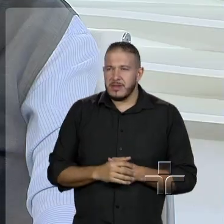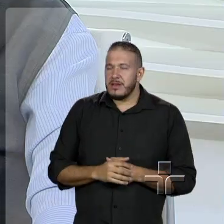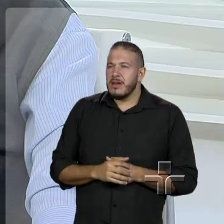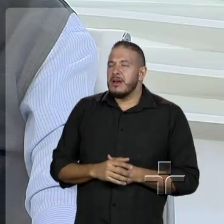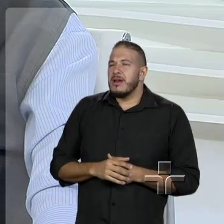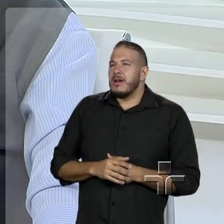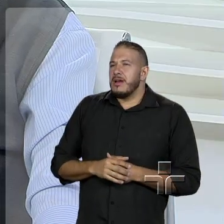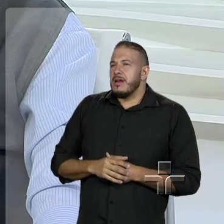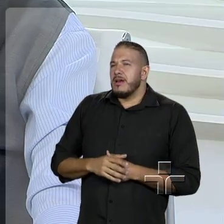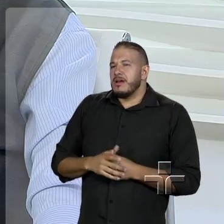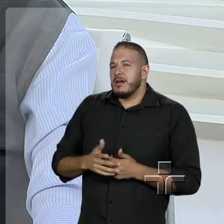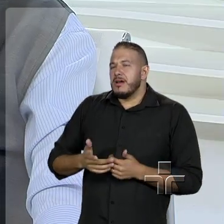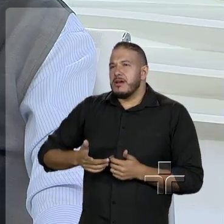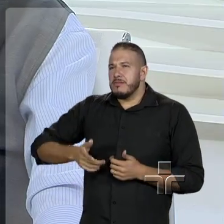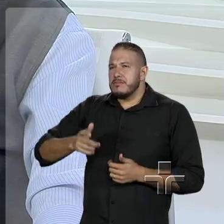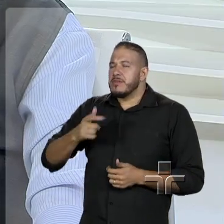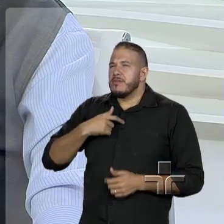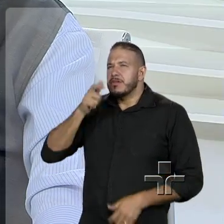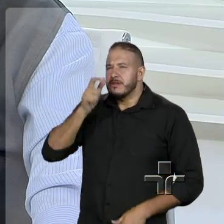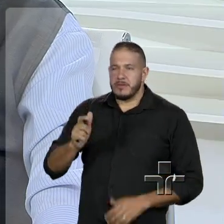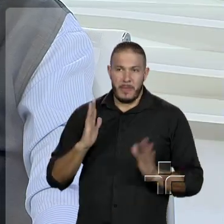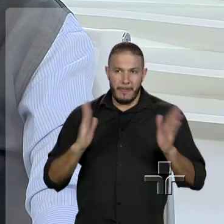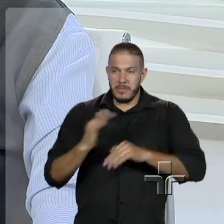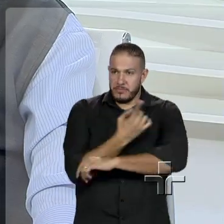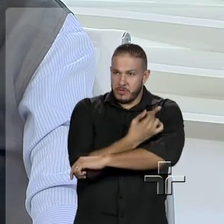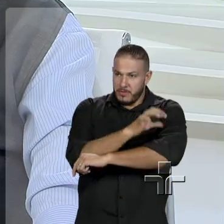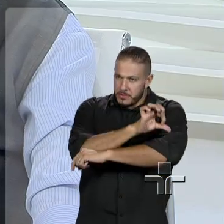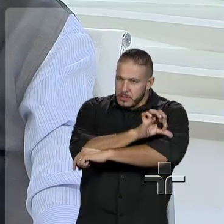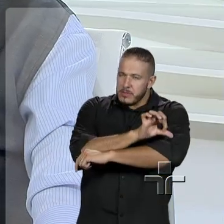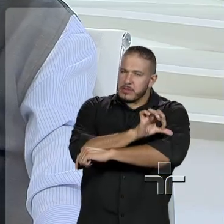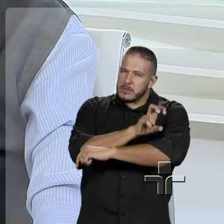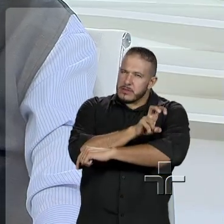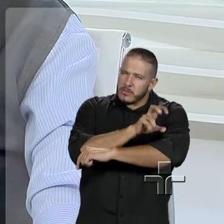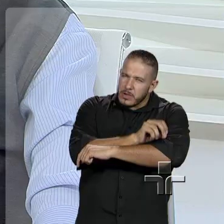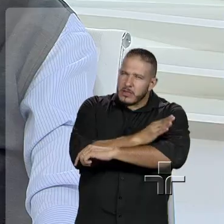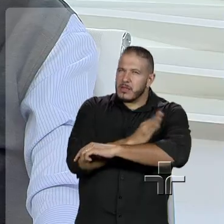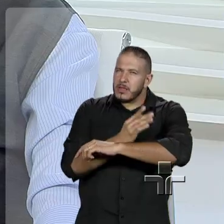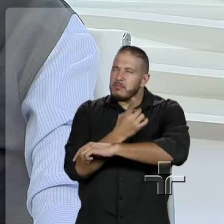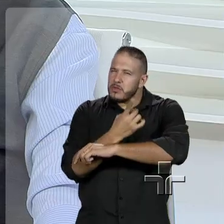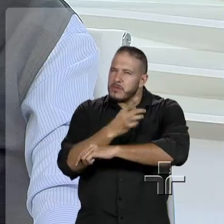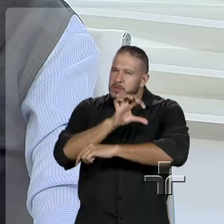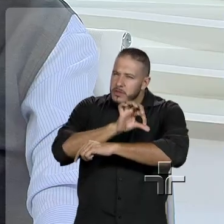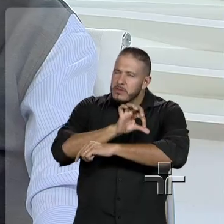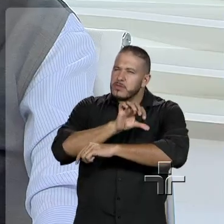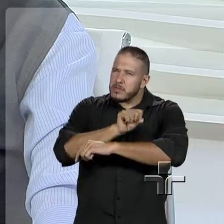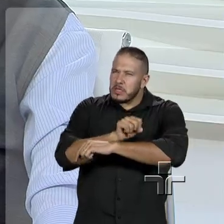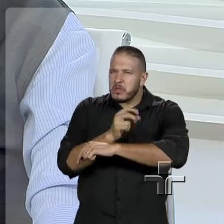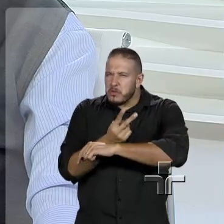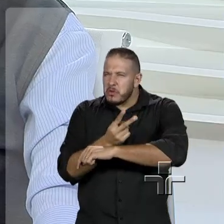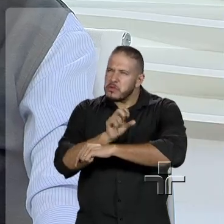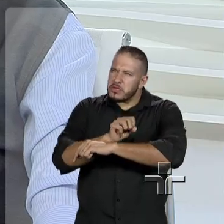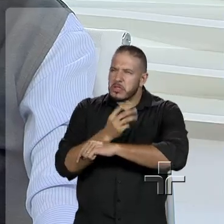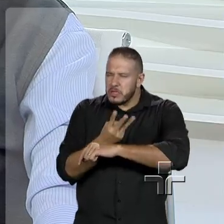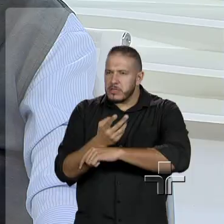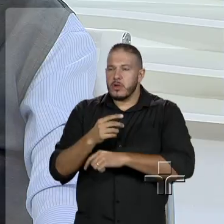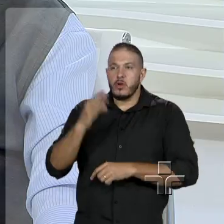interessante, porque de 50 a 80, 82, 83, o Brasil crescia